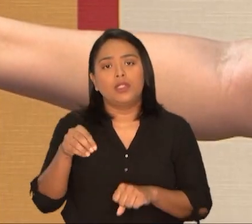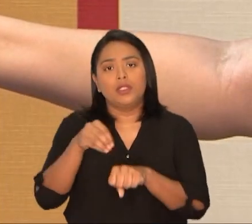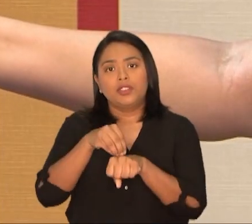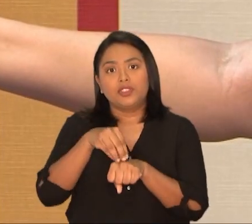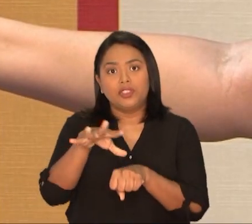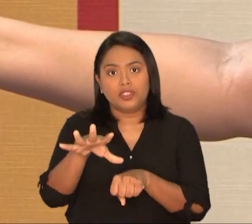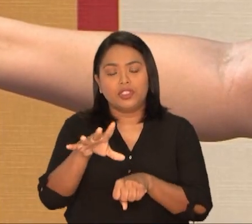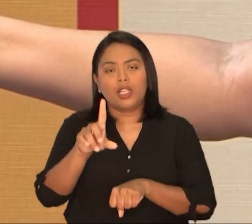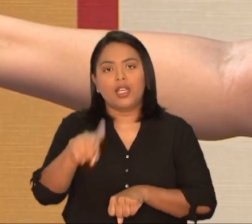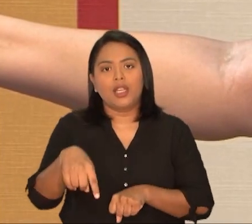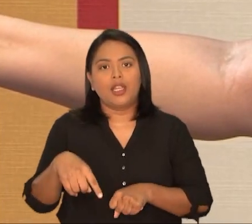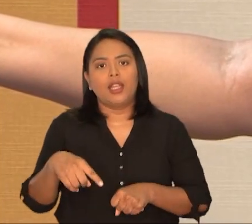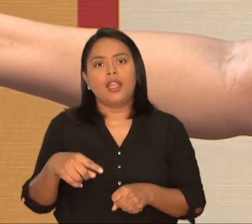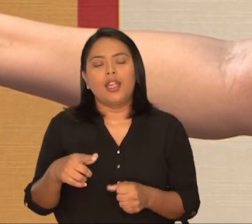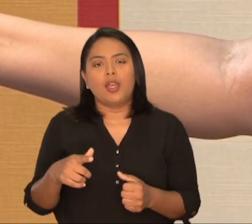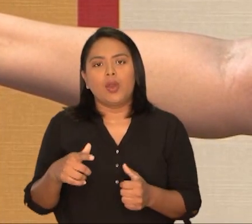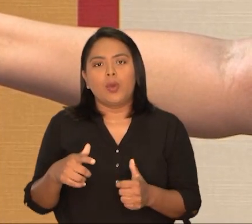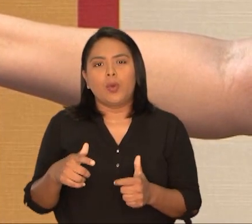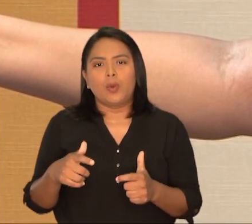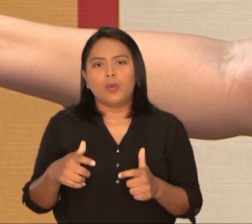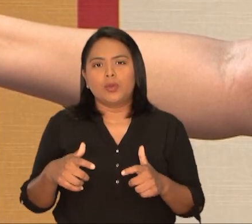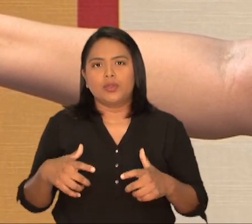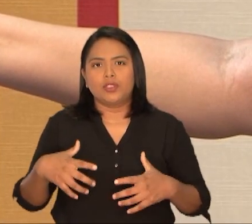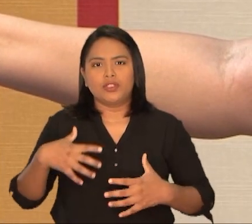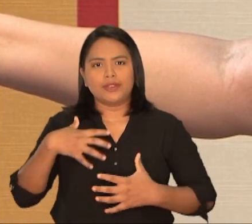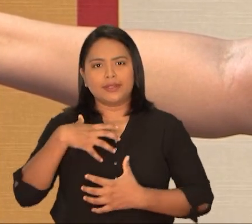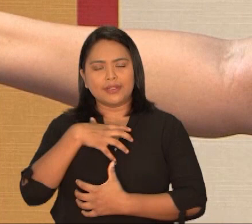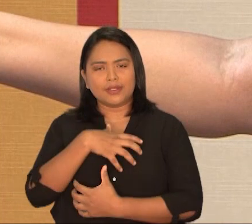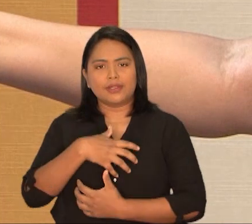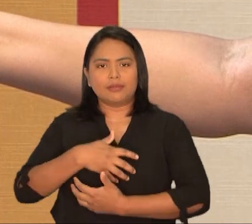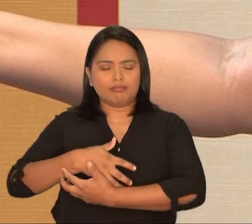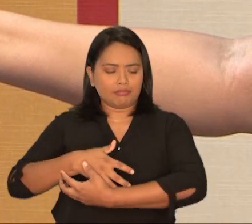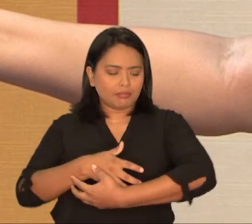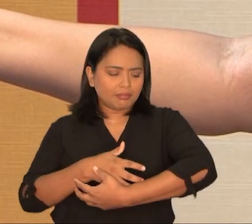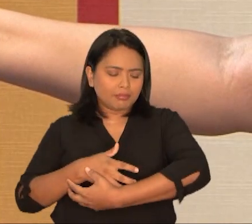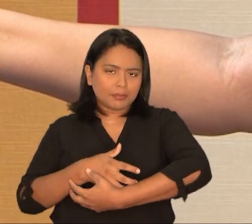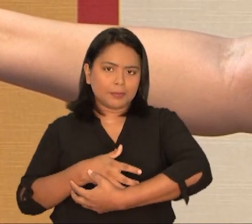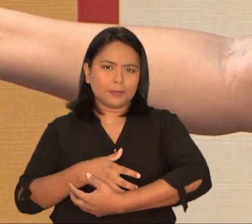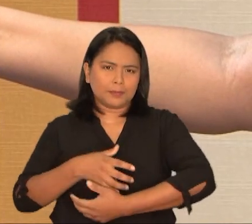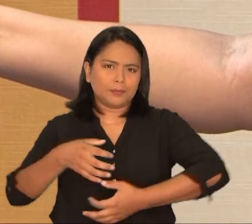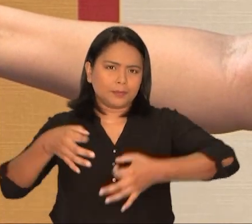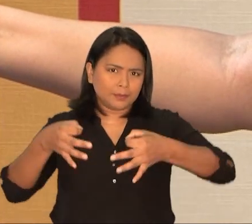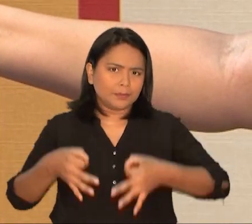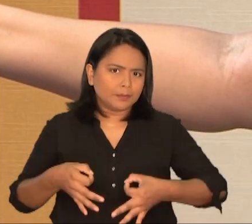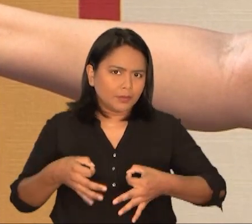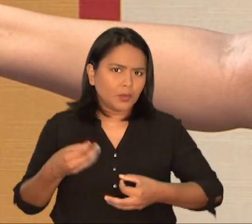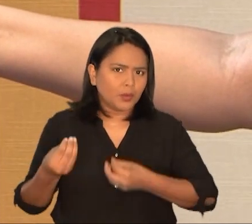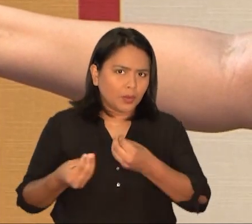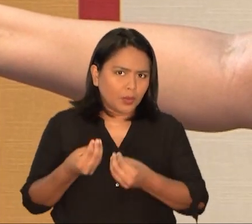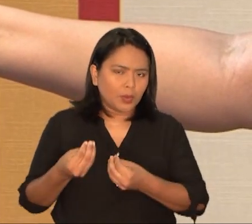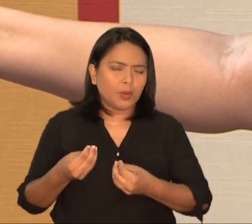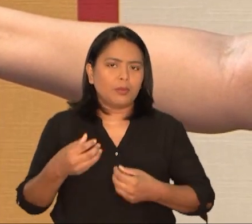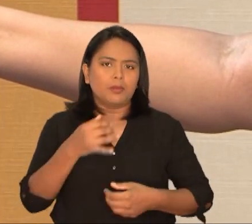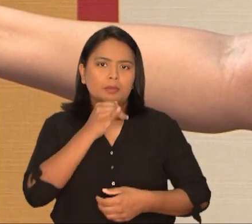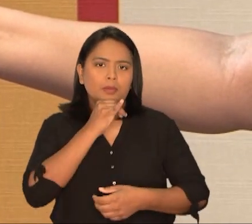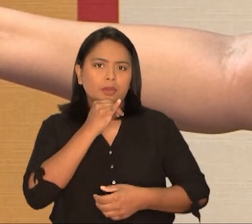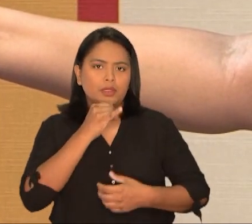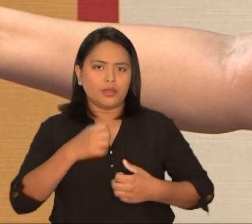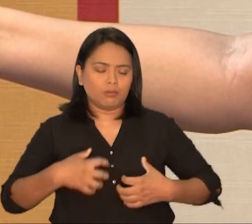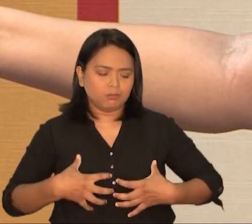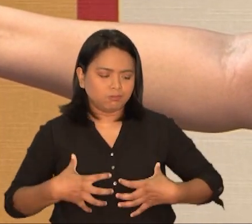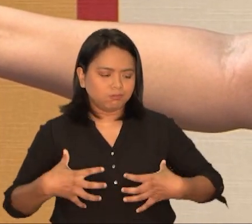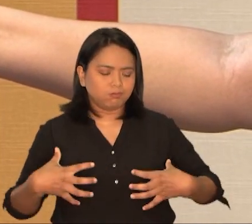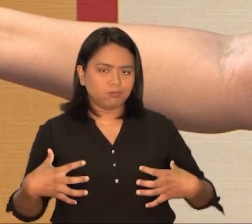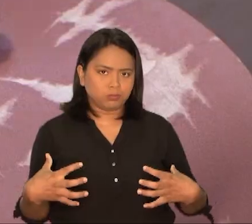sobre posicionamento e preparo da mama aí depois do parto, né? Principalmente porque quando essa mama enche, quando o leite desce,